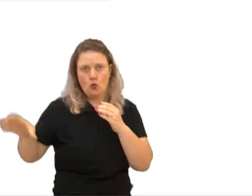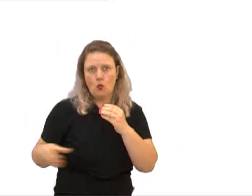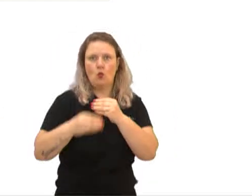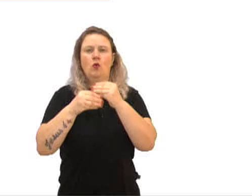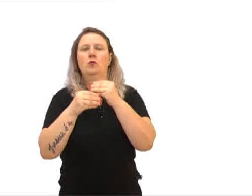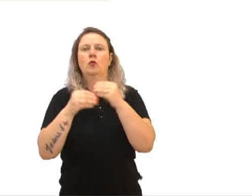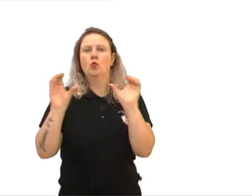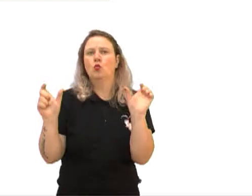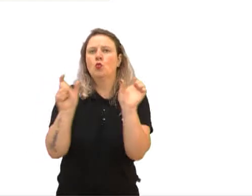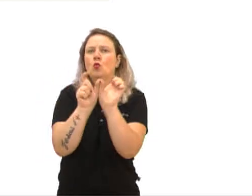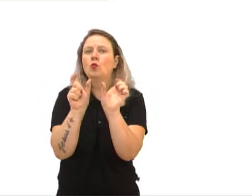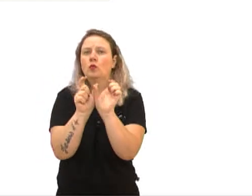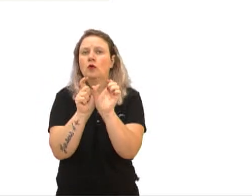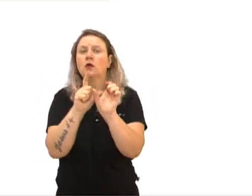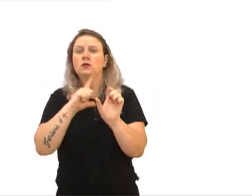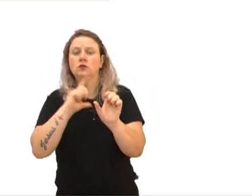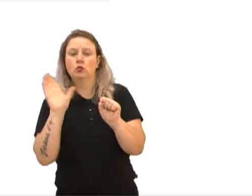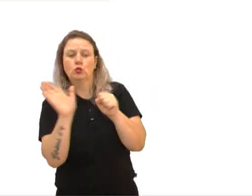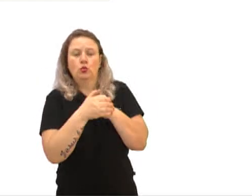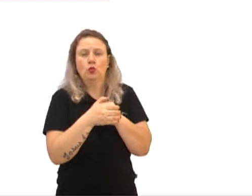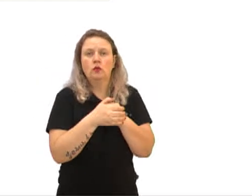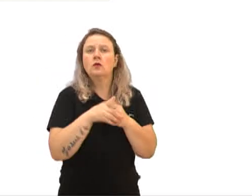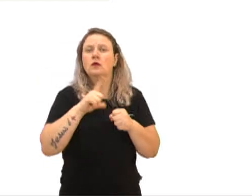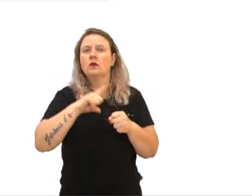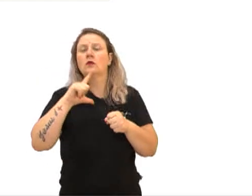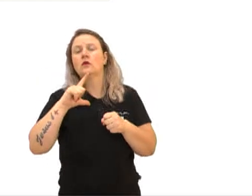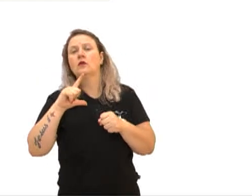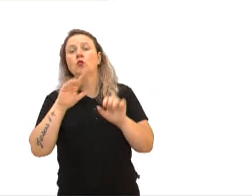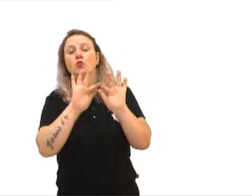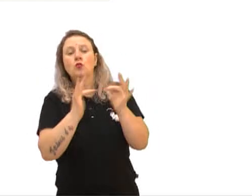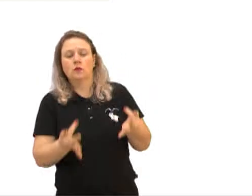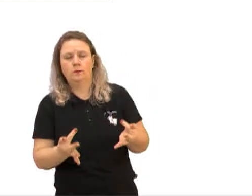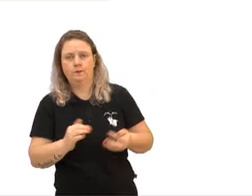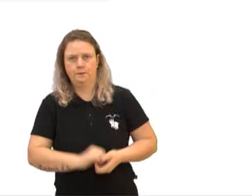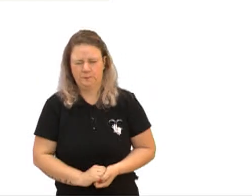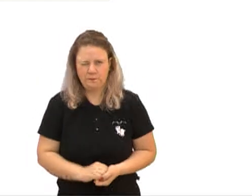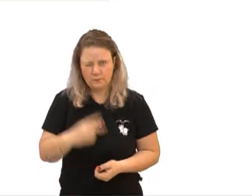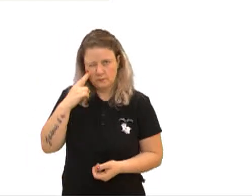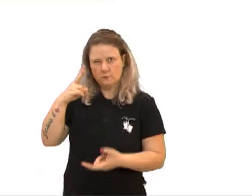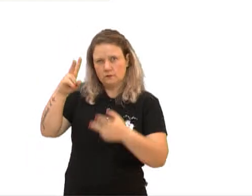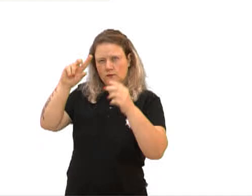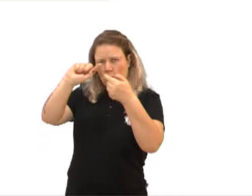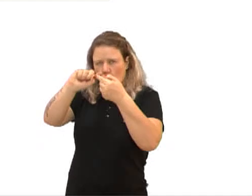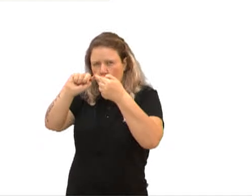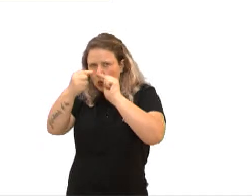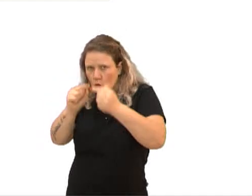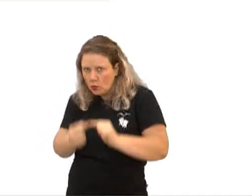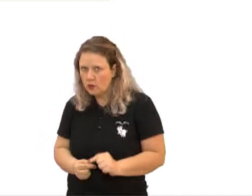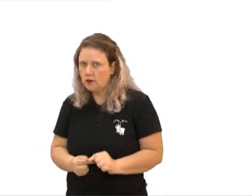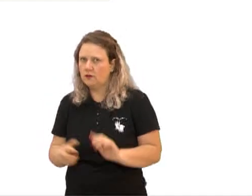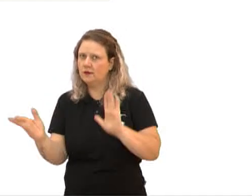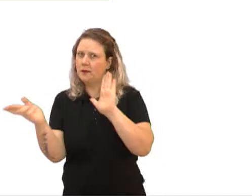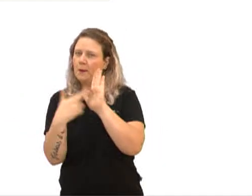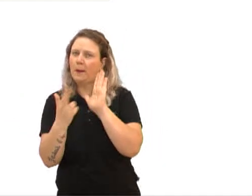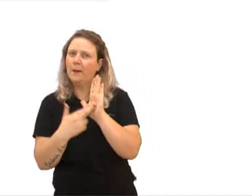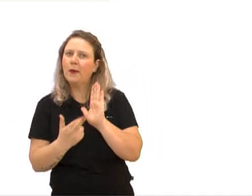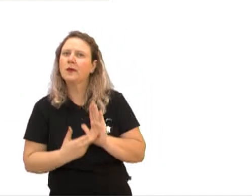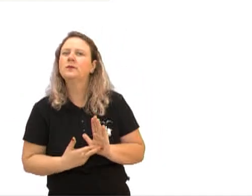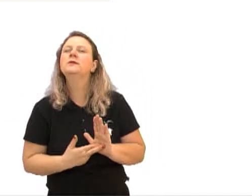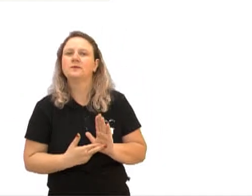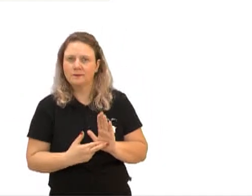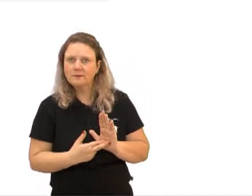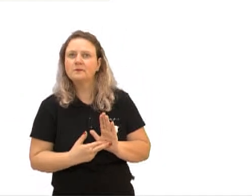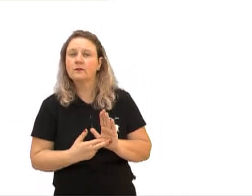oculto, inexistente, indeterminado e sujeito simples. Vamos lá fazer? Manda a sua resposta aí. Vamos lá,